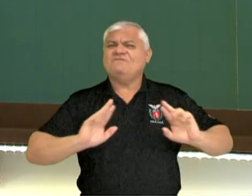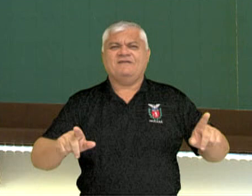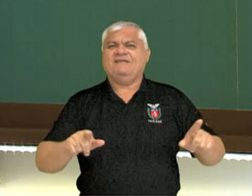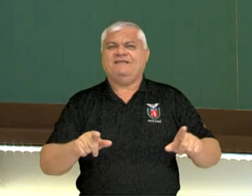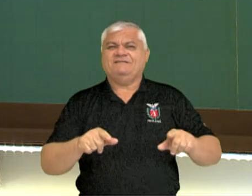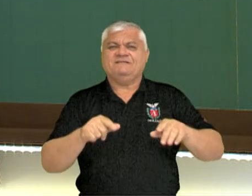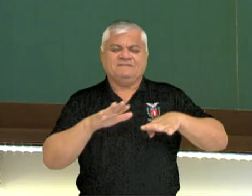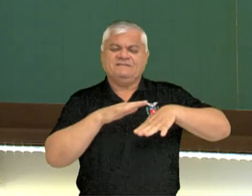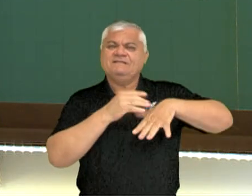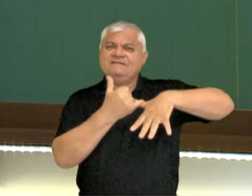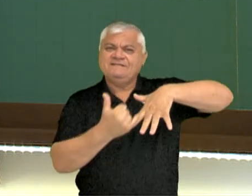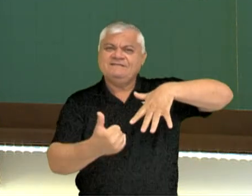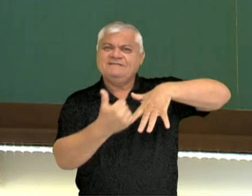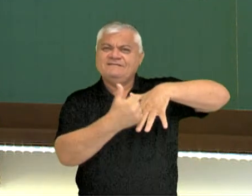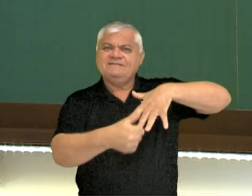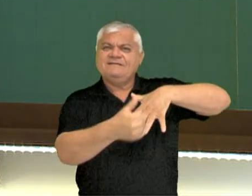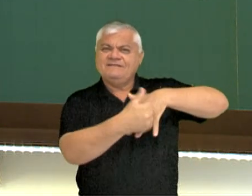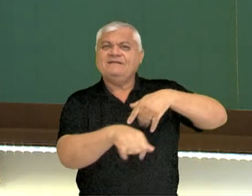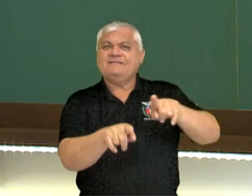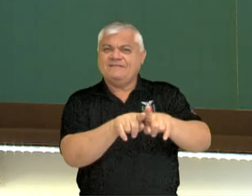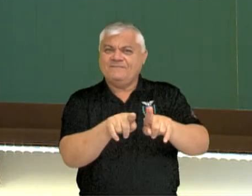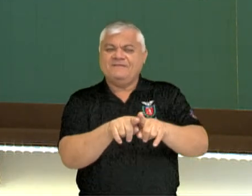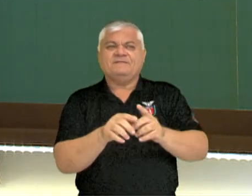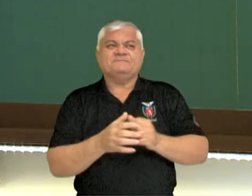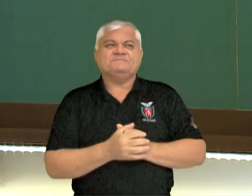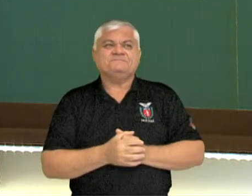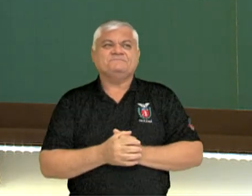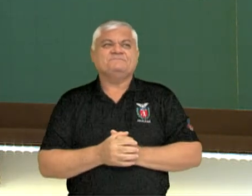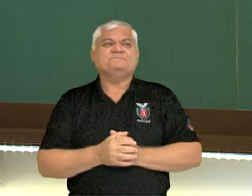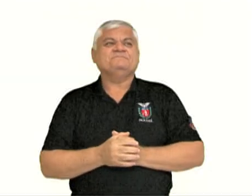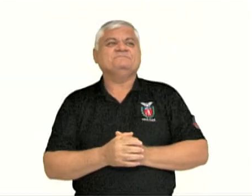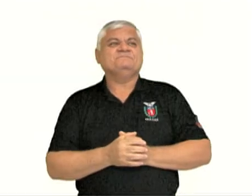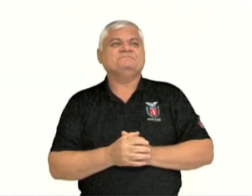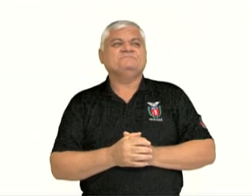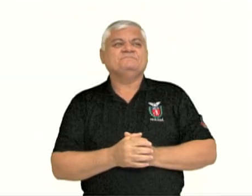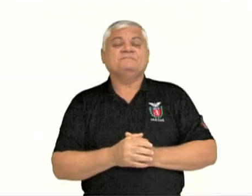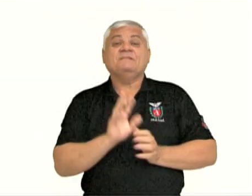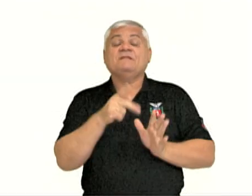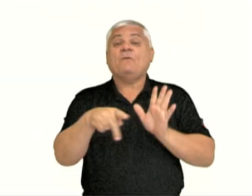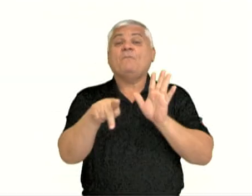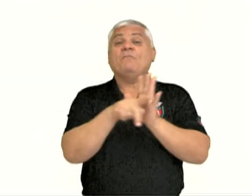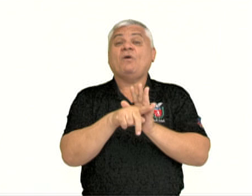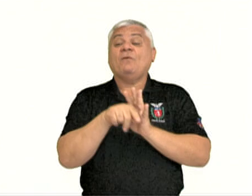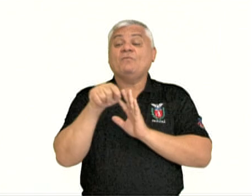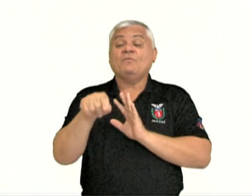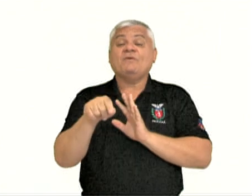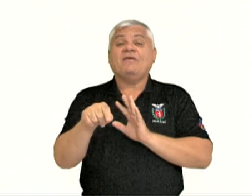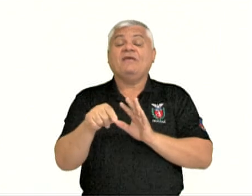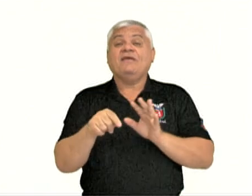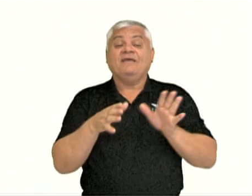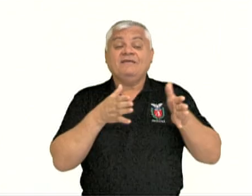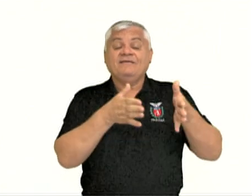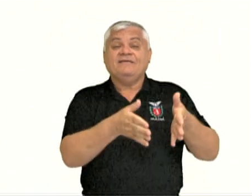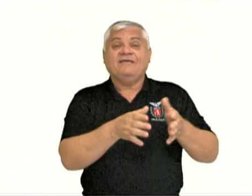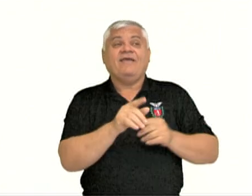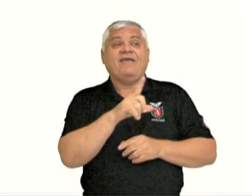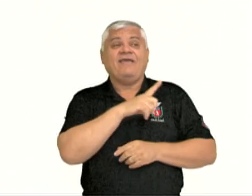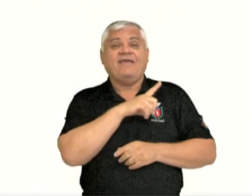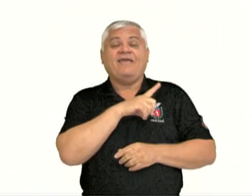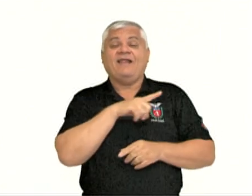tecidual. Aproveito aqui para mostrar também uma característica que é exclusiva desse grupo de plantas, que é